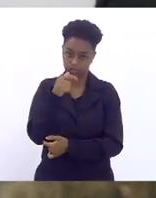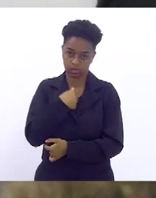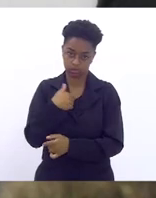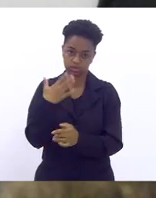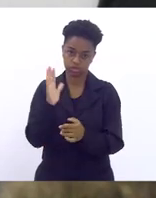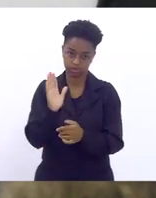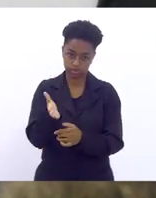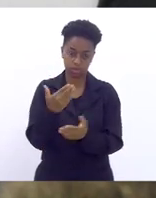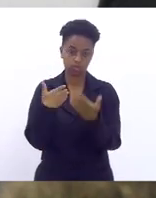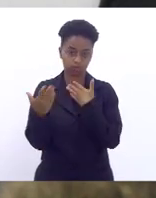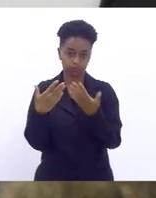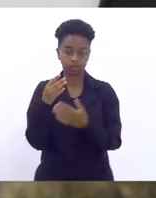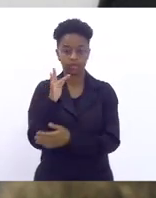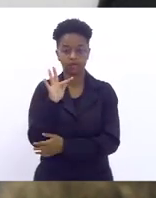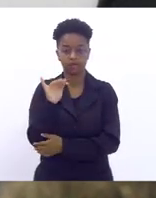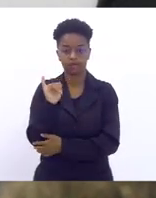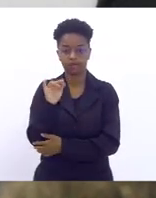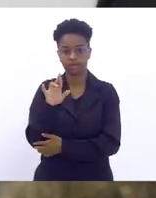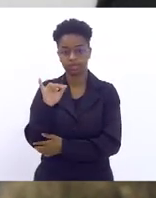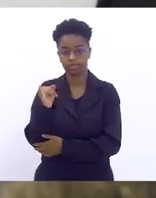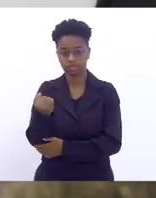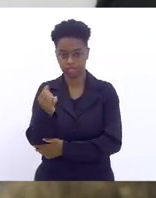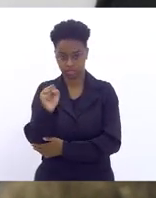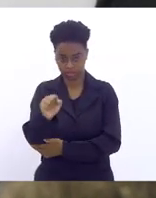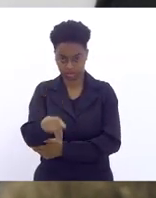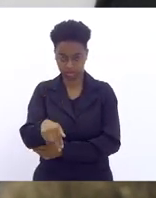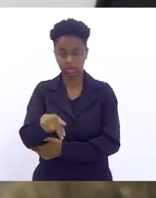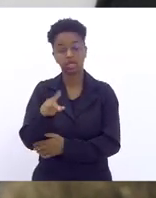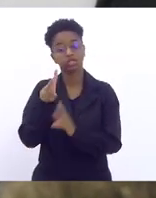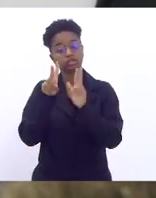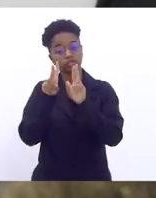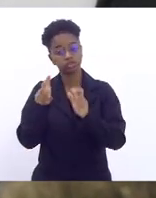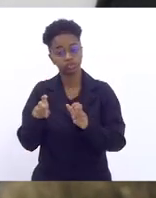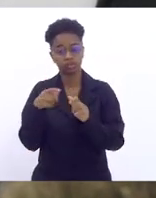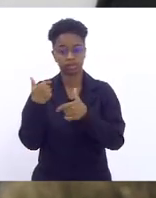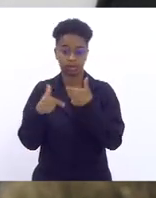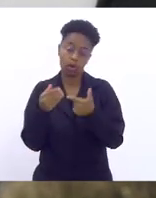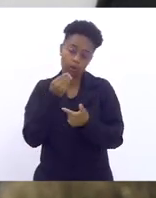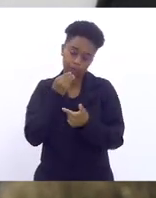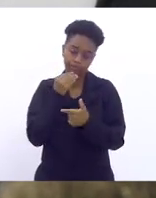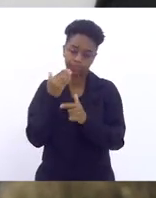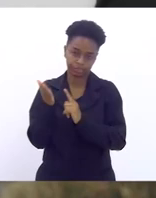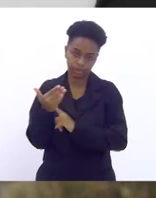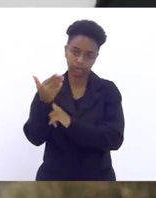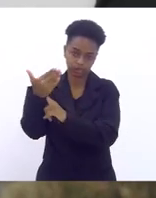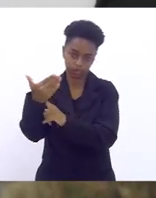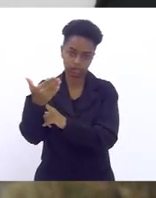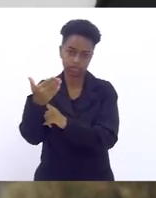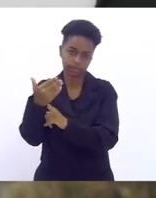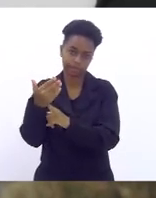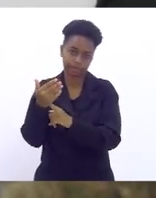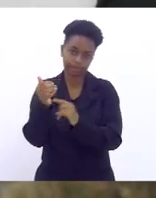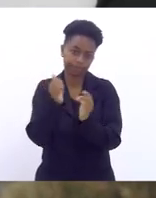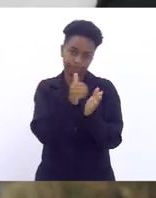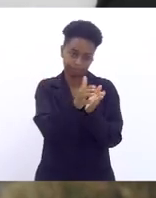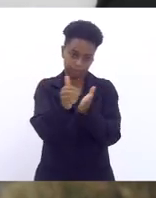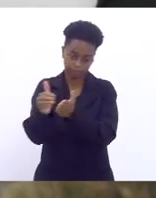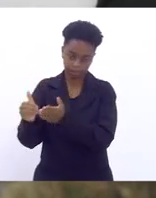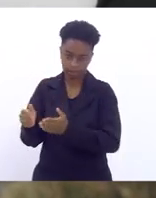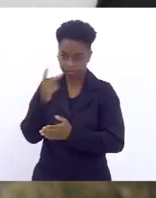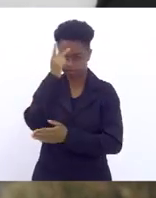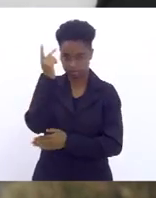firjan é sobre a questão de empregos é claro que a tecnologia diminuiu um nível de empregos Mas se vocês terem uma ideia que é um dado